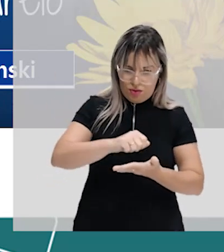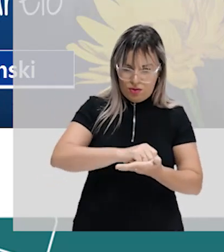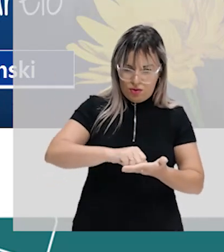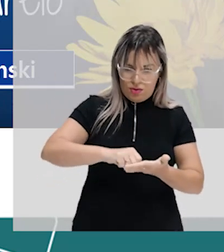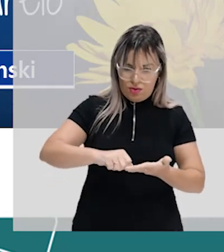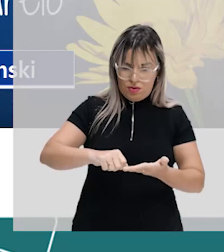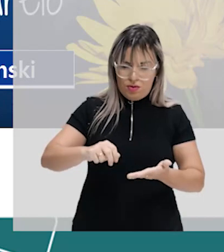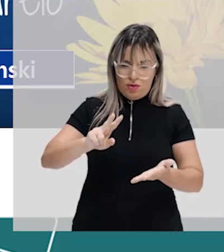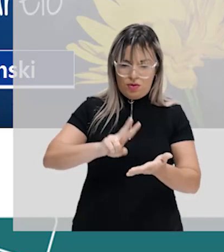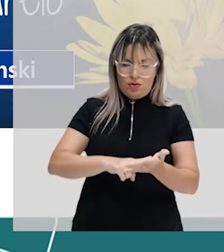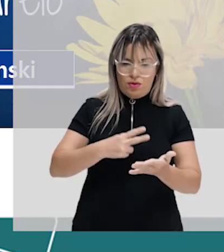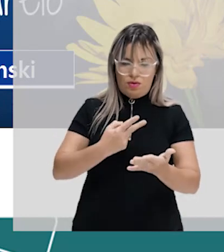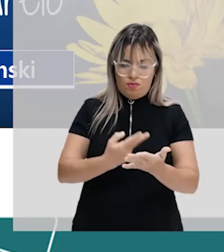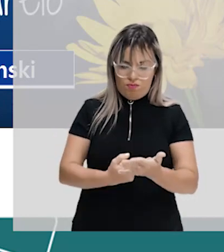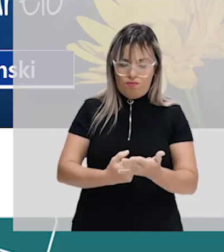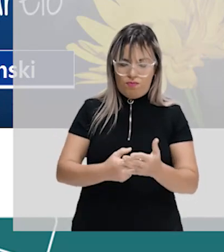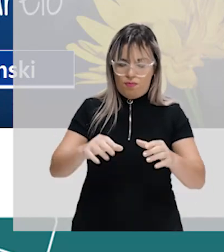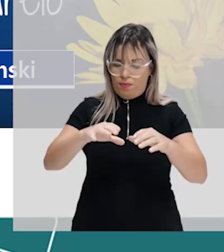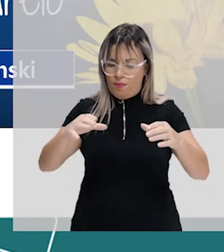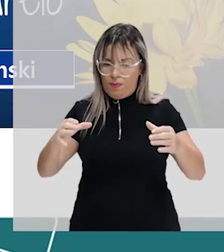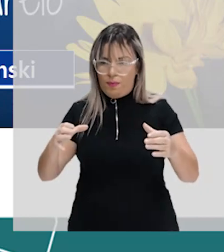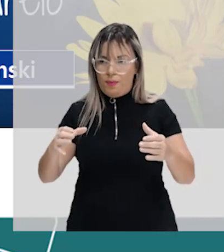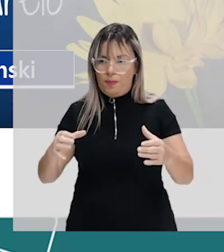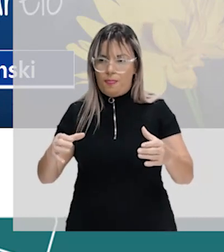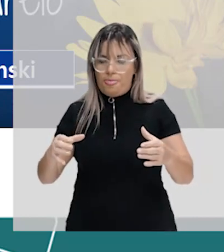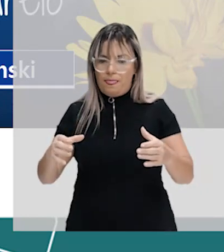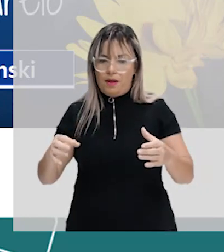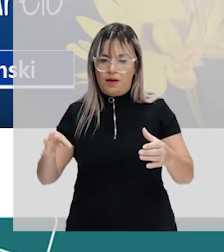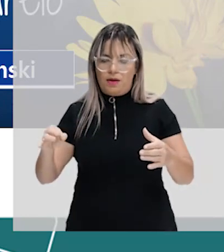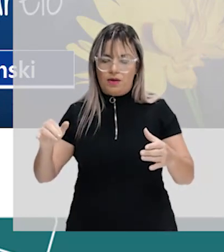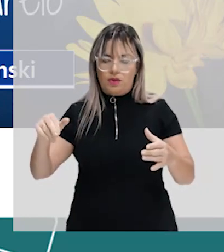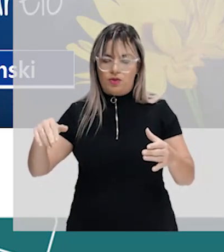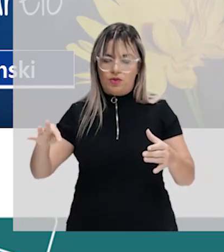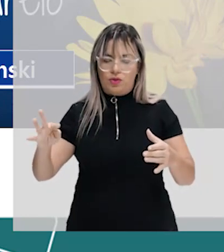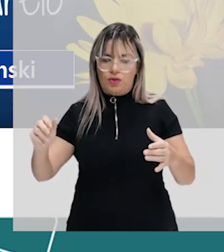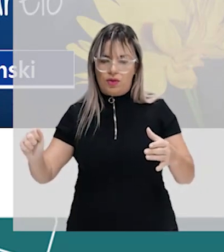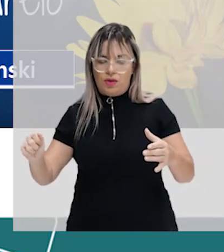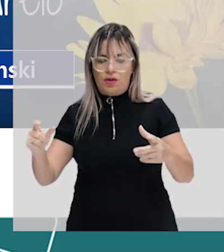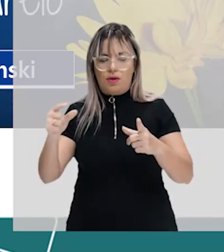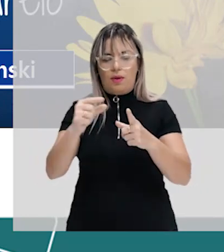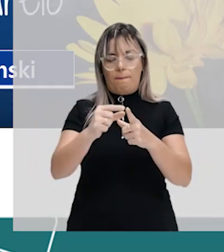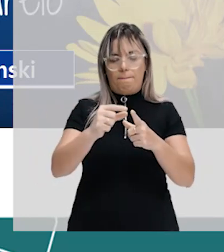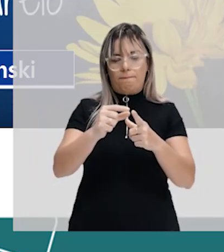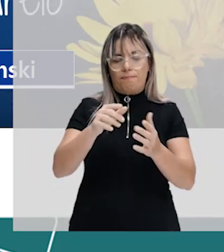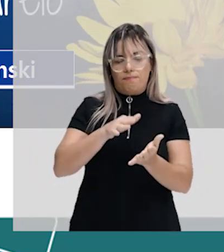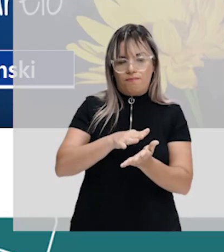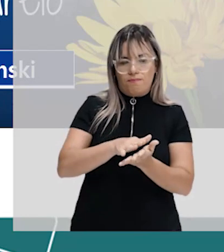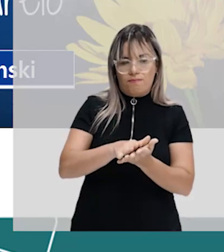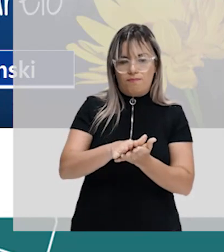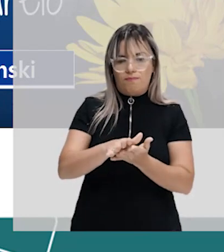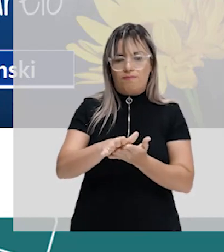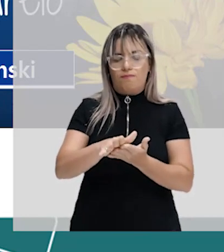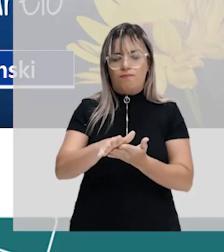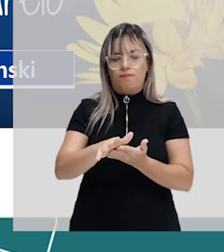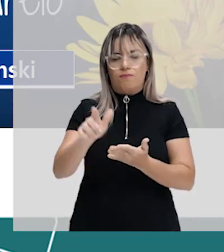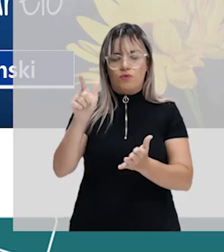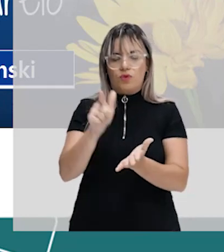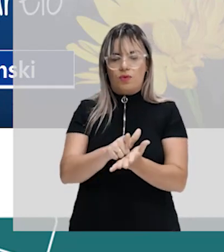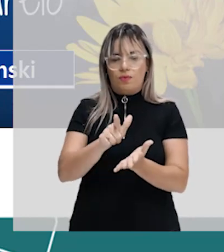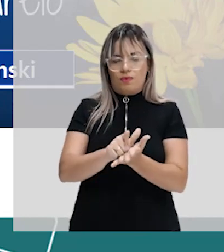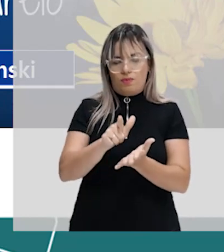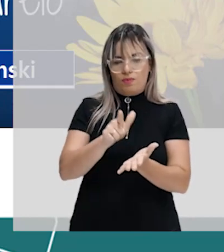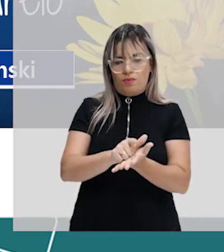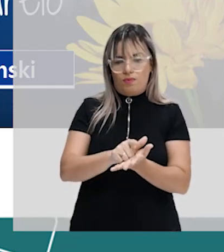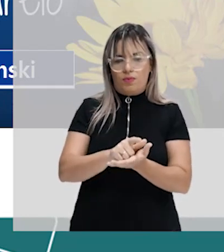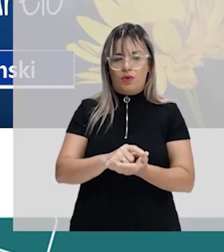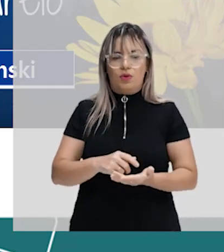no mimeógrafo. Você roda, colocava álcool, tinta, e aí a palavra ia surgindo ali no papel.